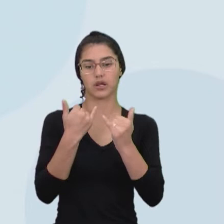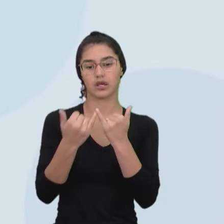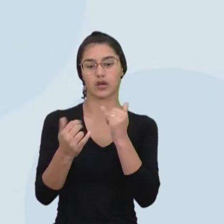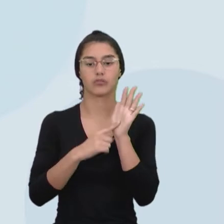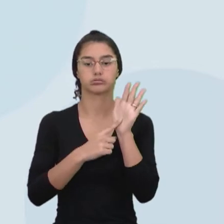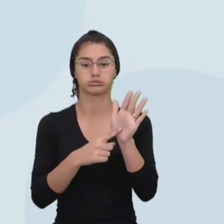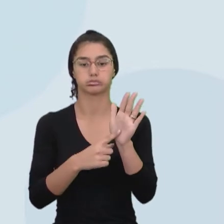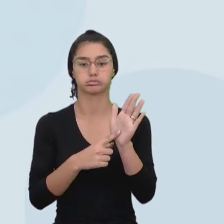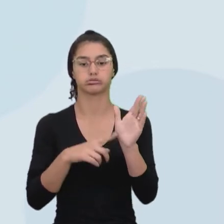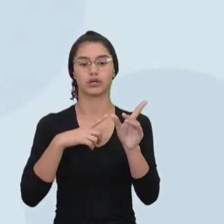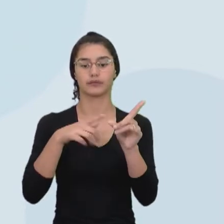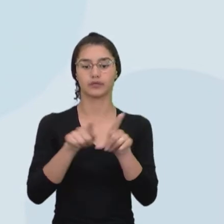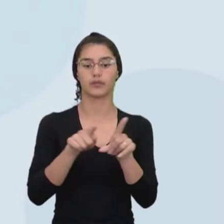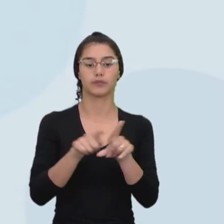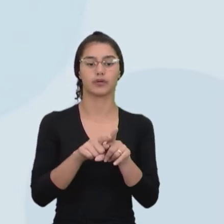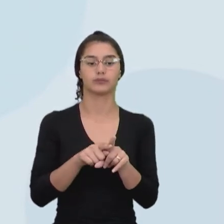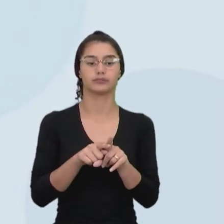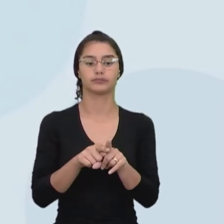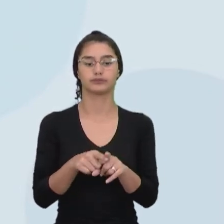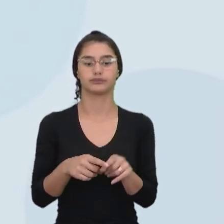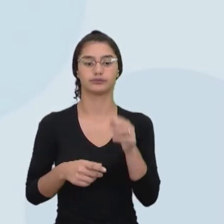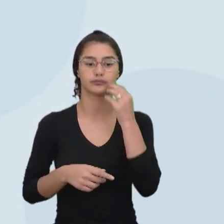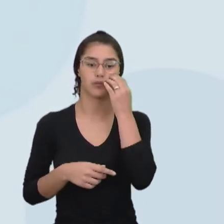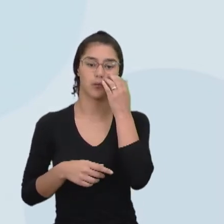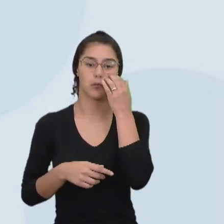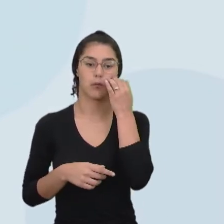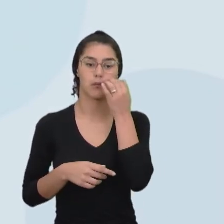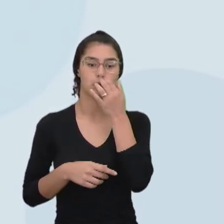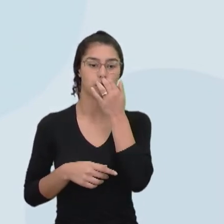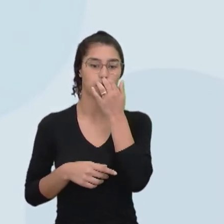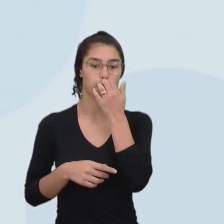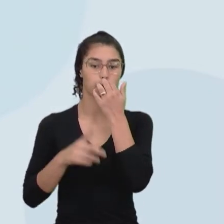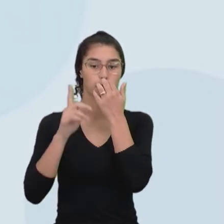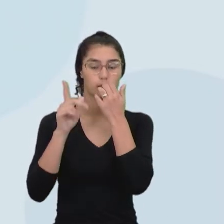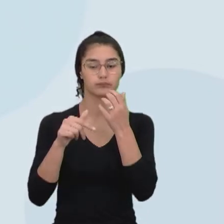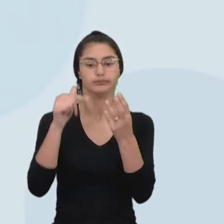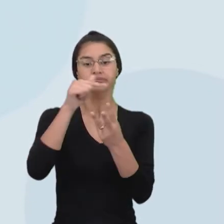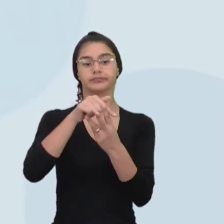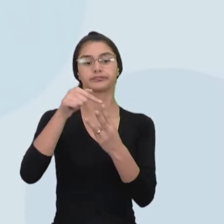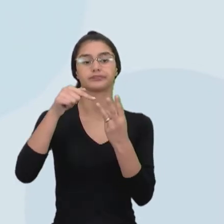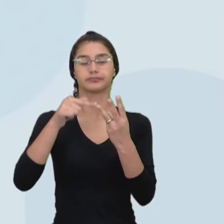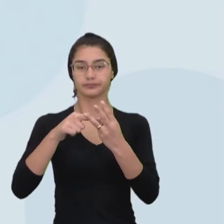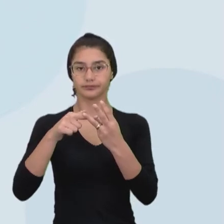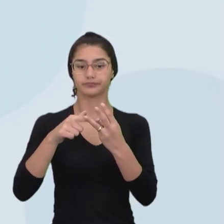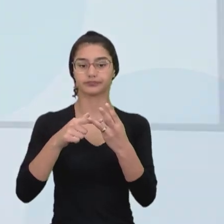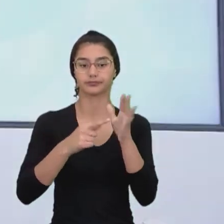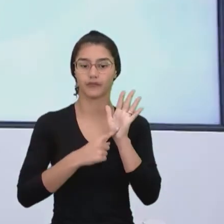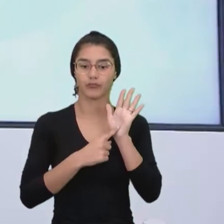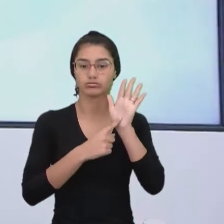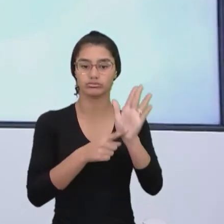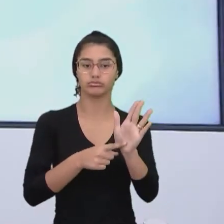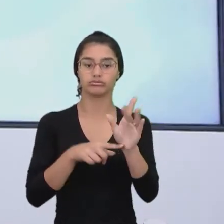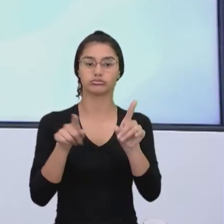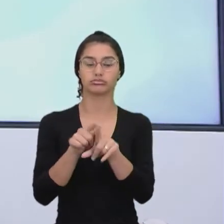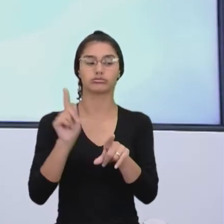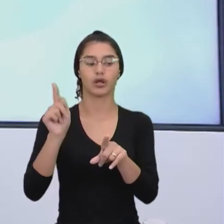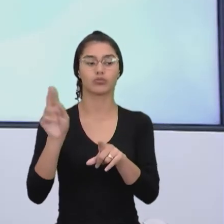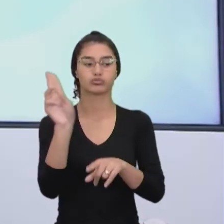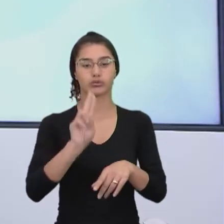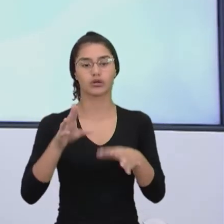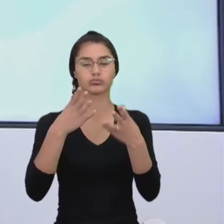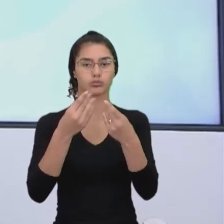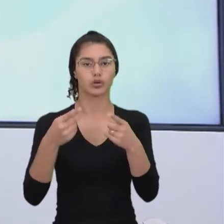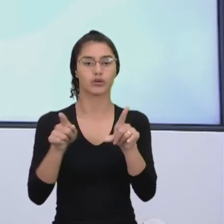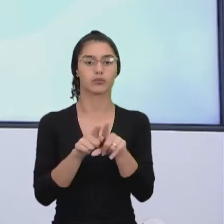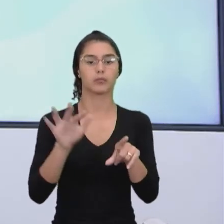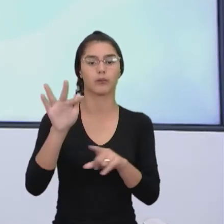aí para o potássio, para o fósforo e para o nitrogênio. Então esses três elementos aí, né, eles são bem utilizados aí